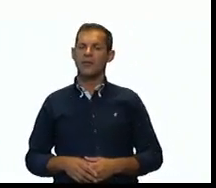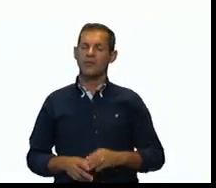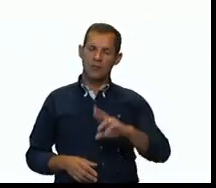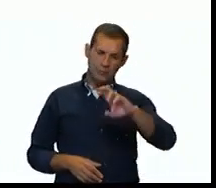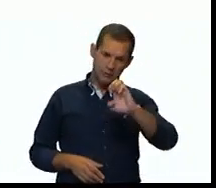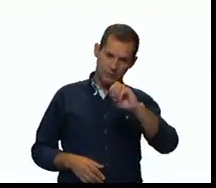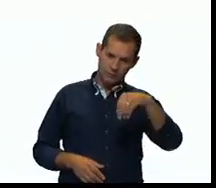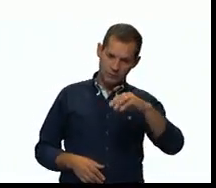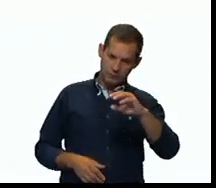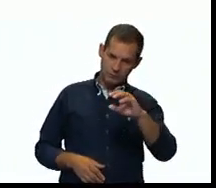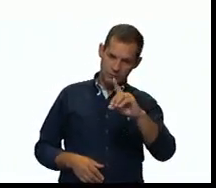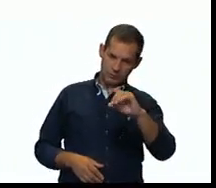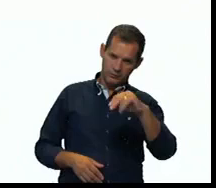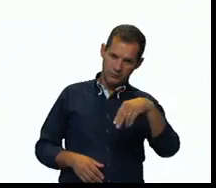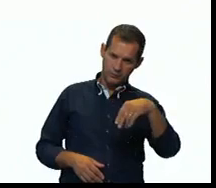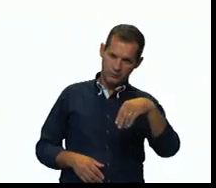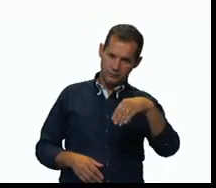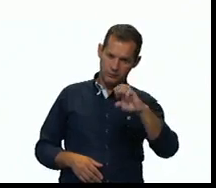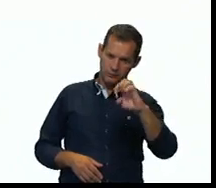já sabe que é